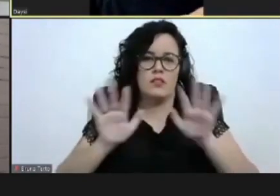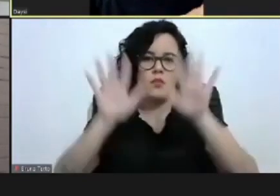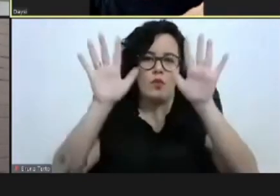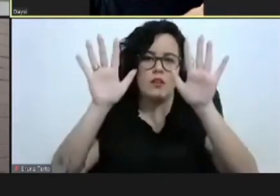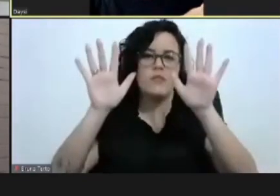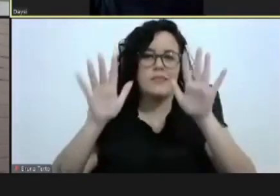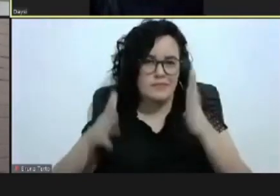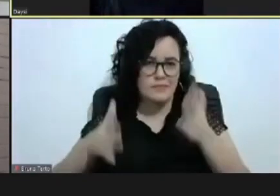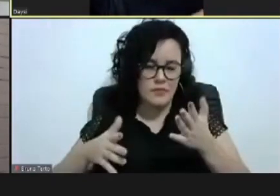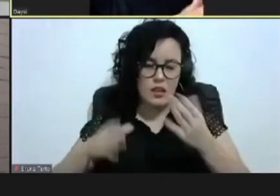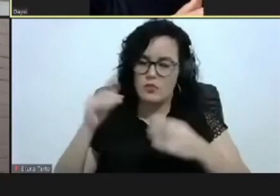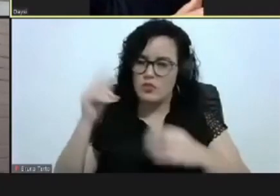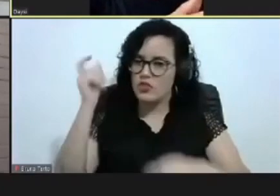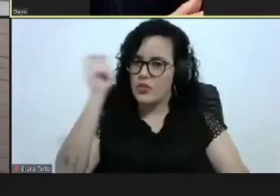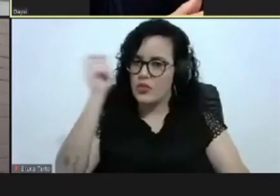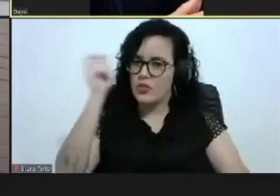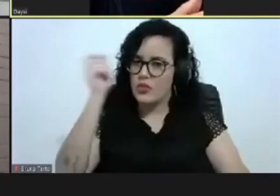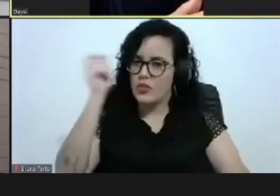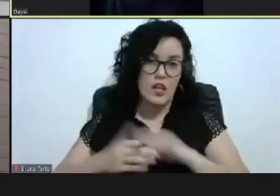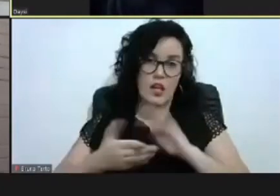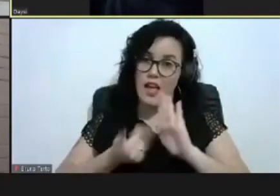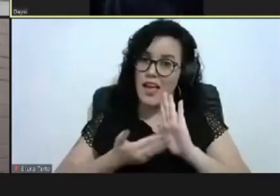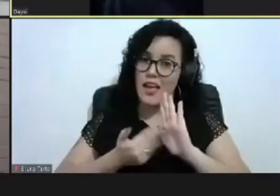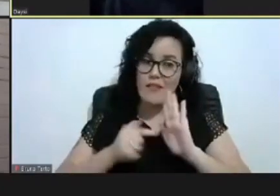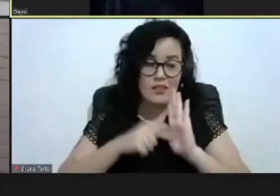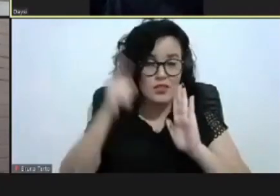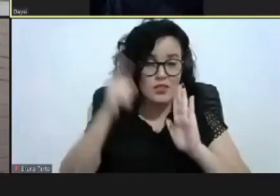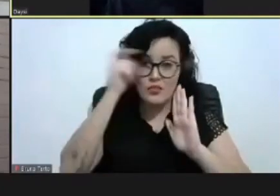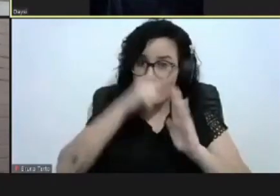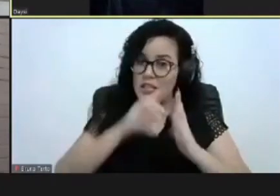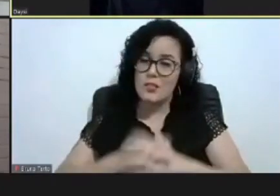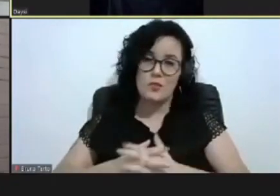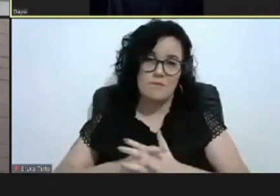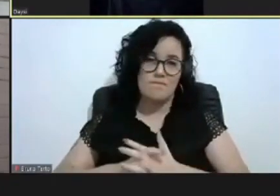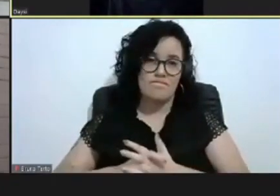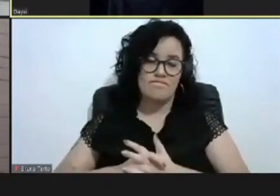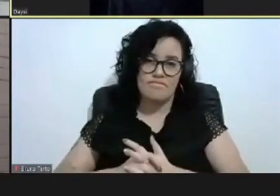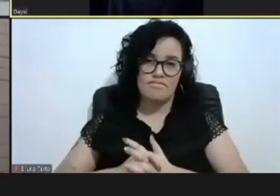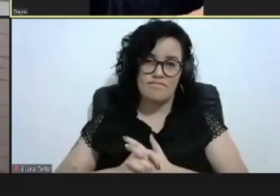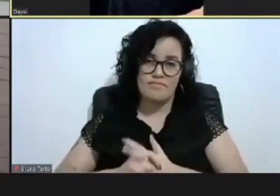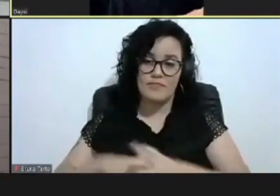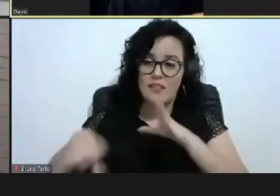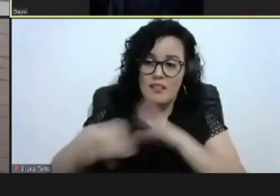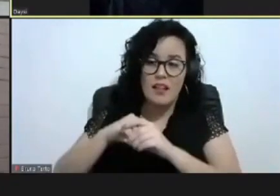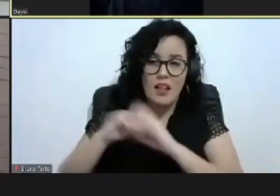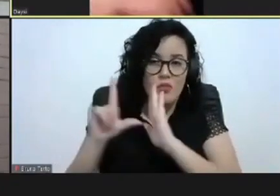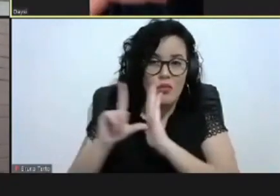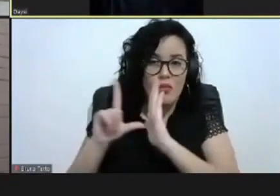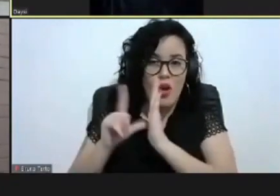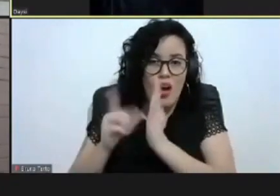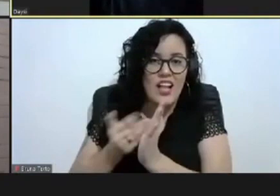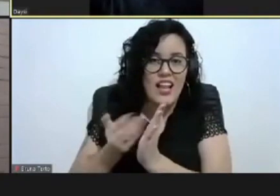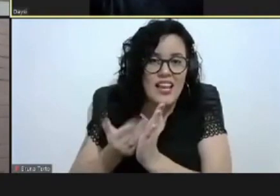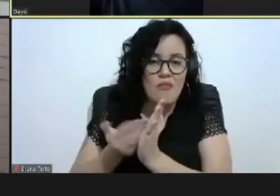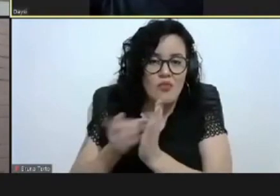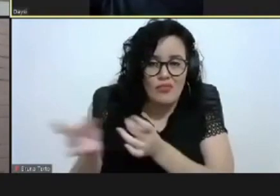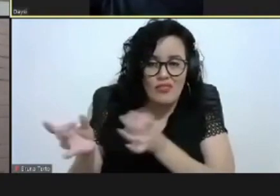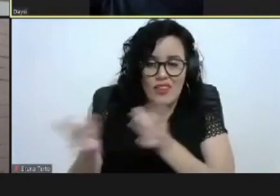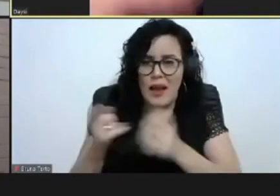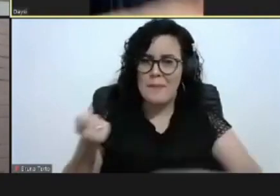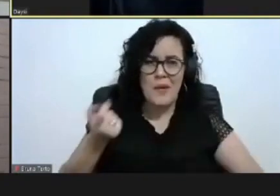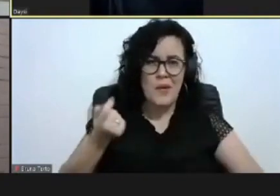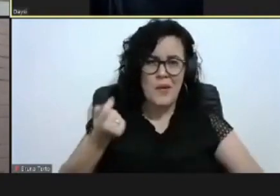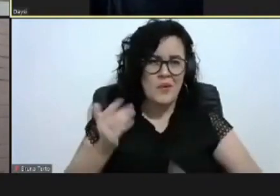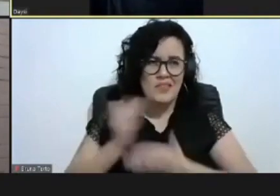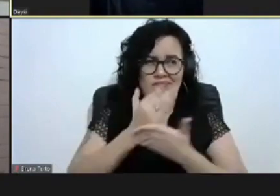lugar que ela tem que estar. Ela costuma uma revista de banca. As livrarias também, que são muito poucas, né? Algumas